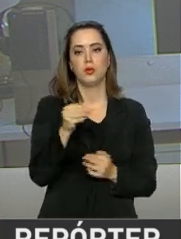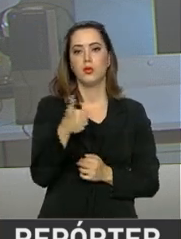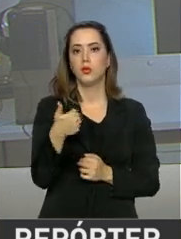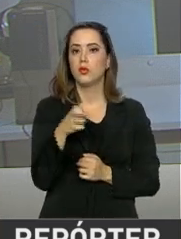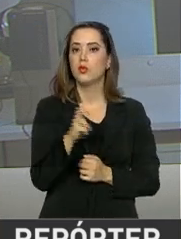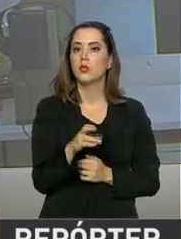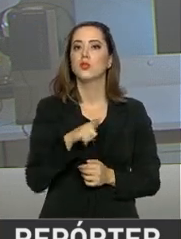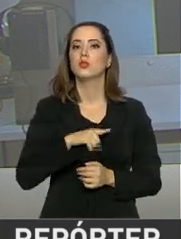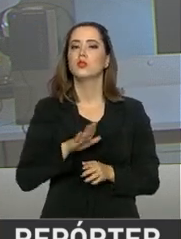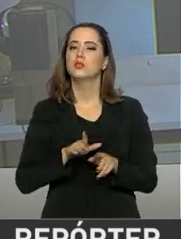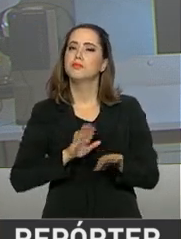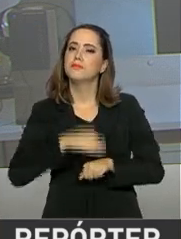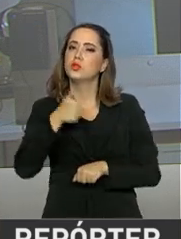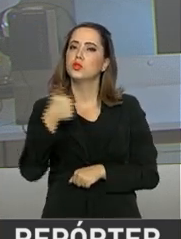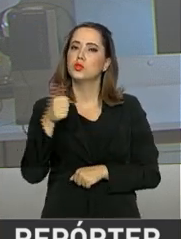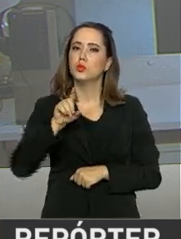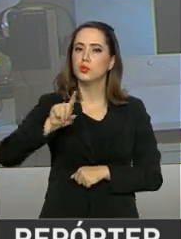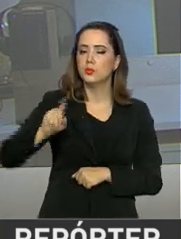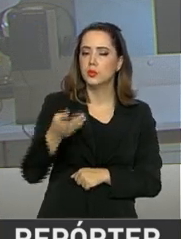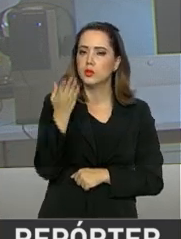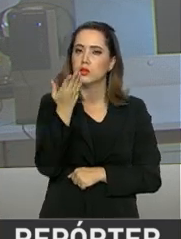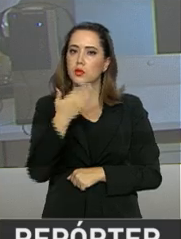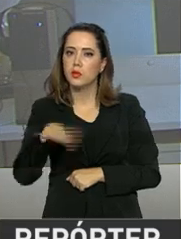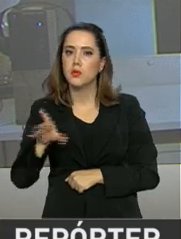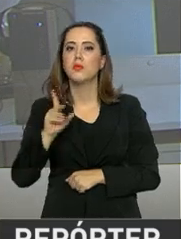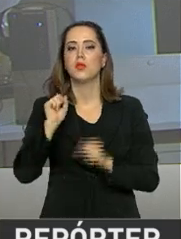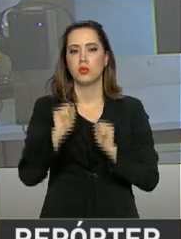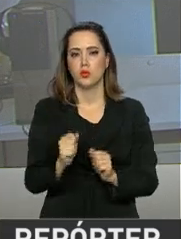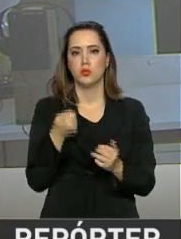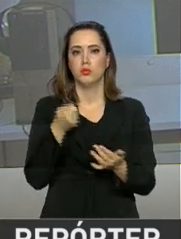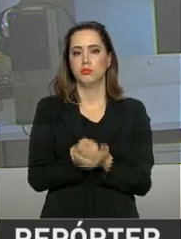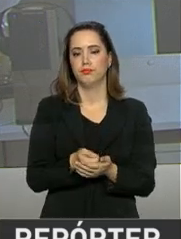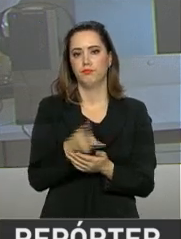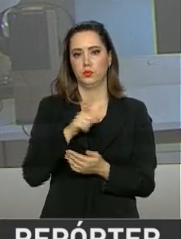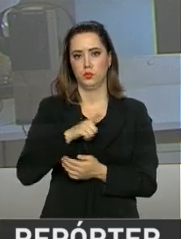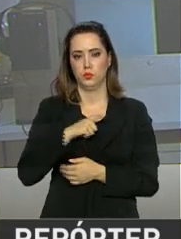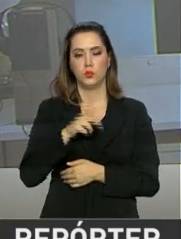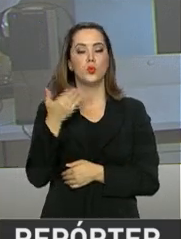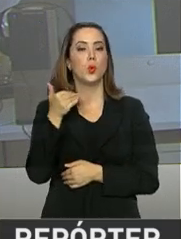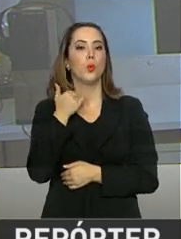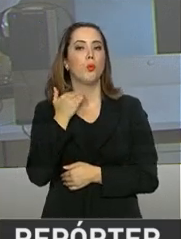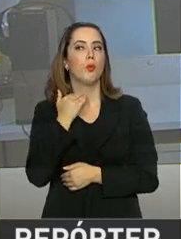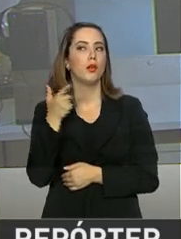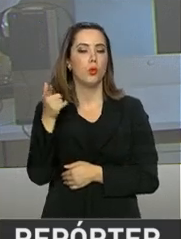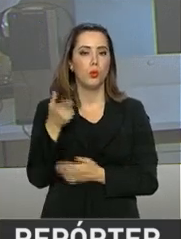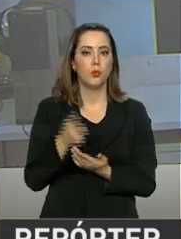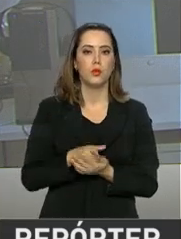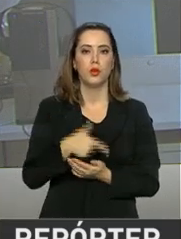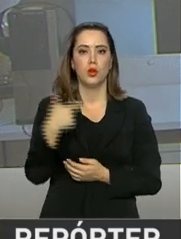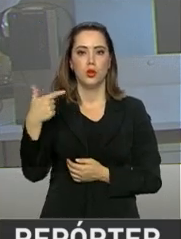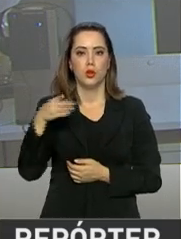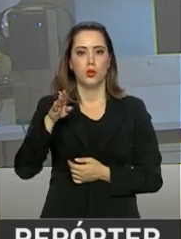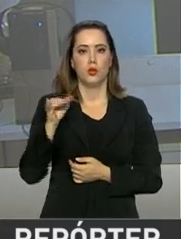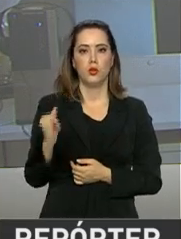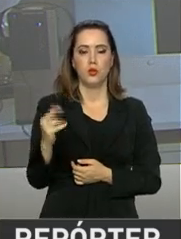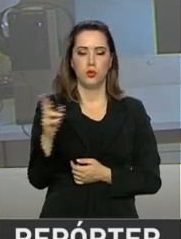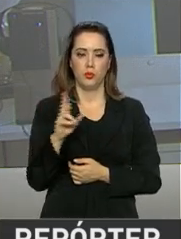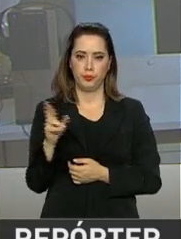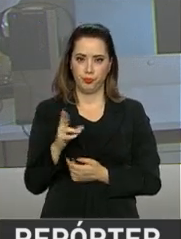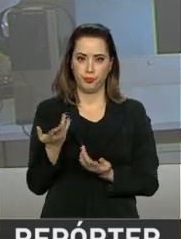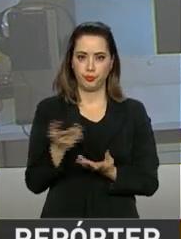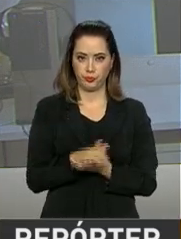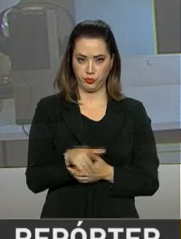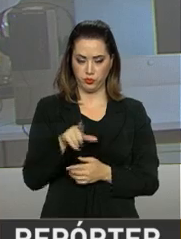Quase 1,5 milhão de pessoas vão ter a restituição creditada na conta bancária, totalizando mais de 2,7 bilhões de